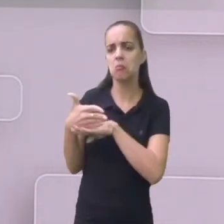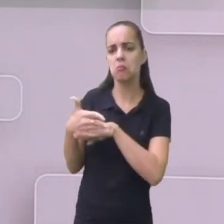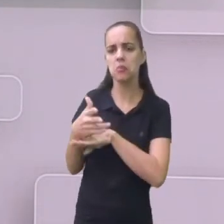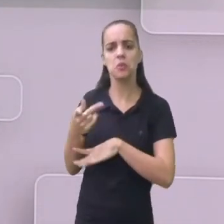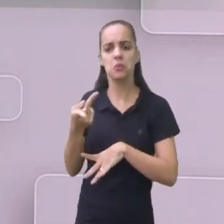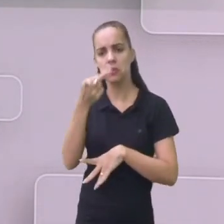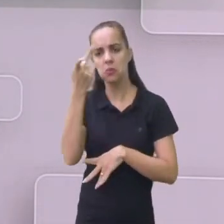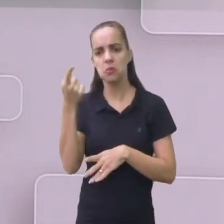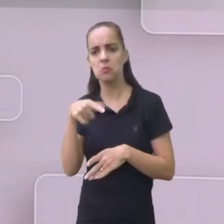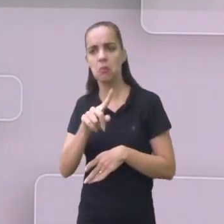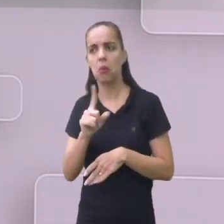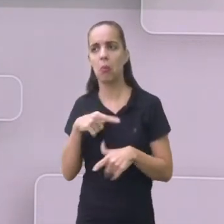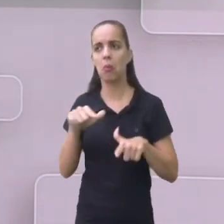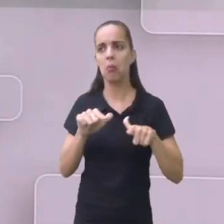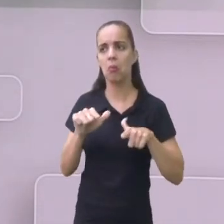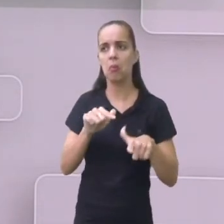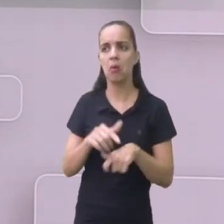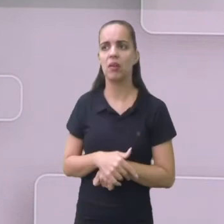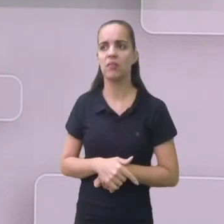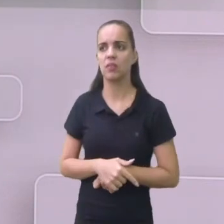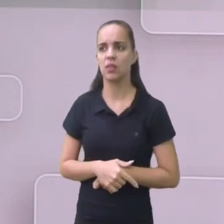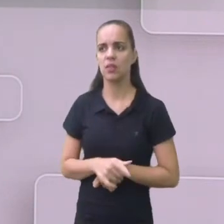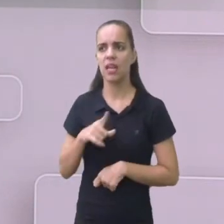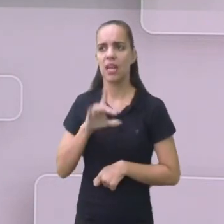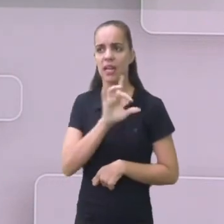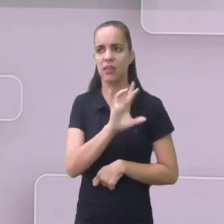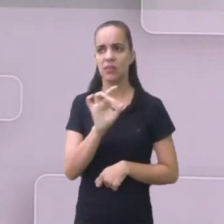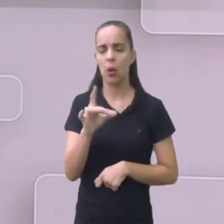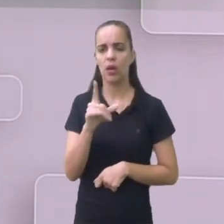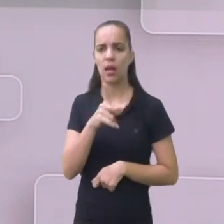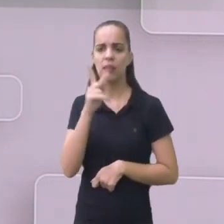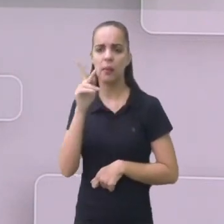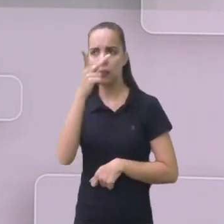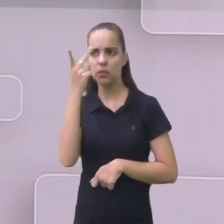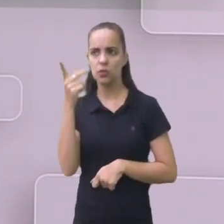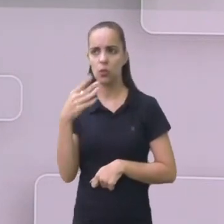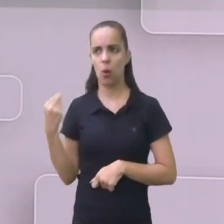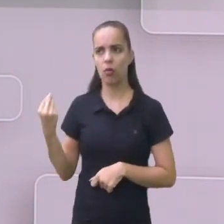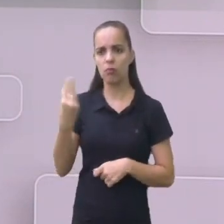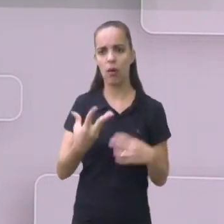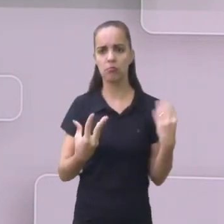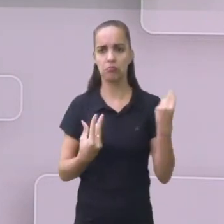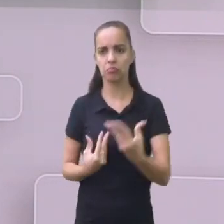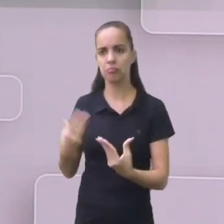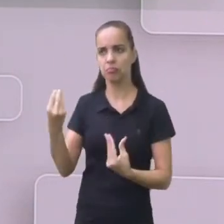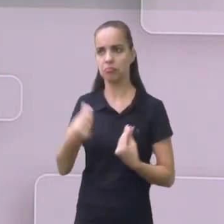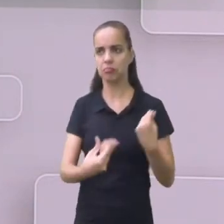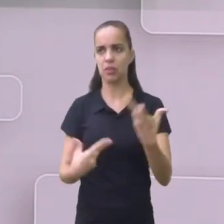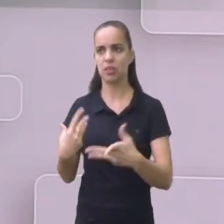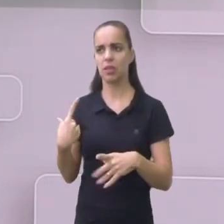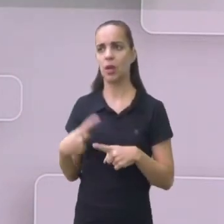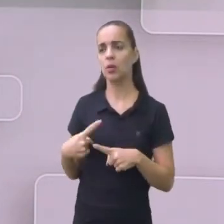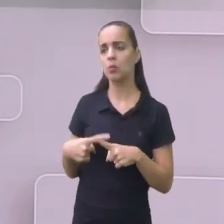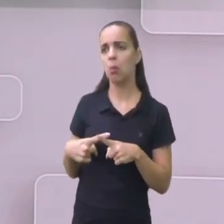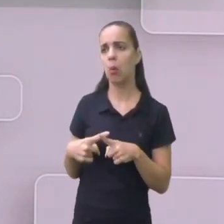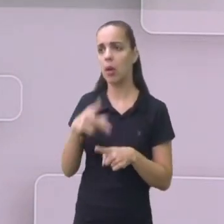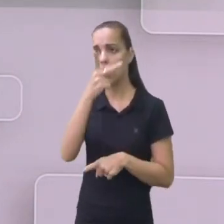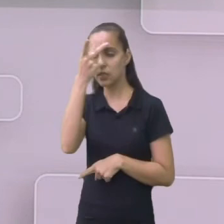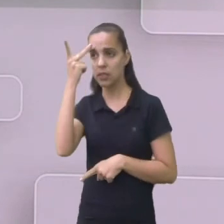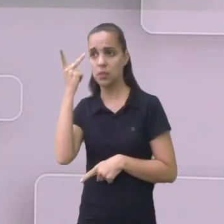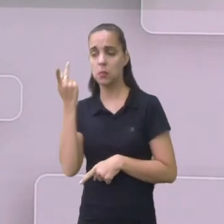Improvisadas. E elas destoavam um pouco da construção, do projeto original. Por quê? Porque essas